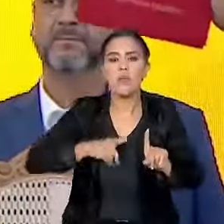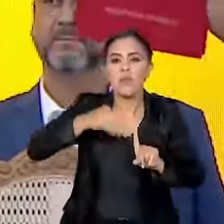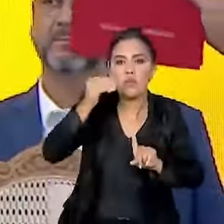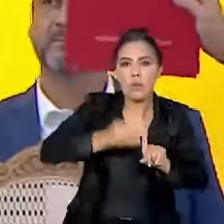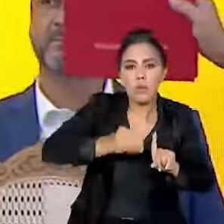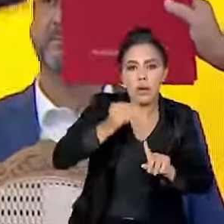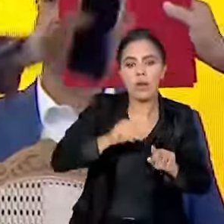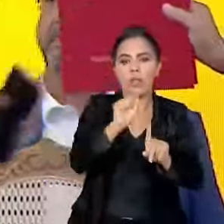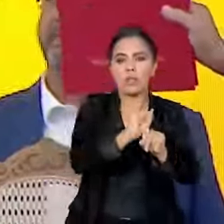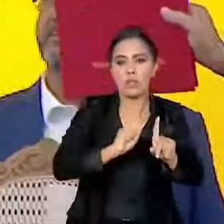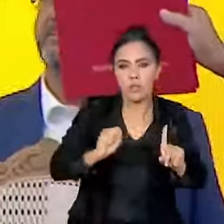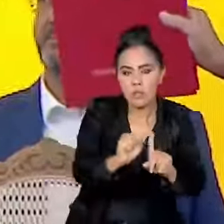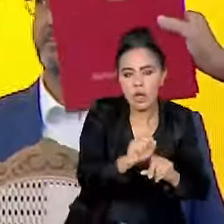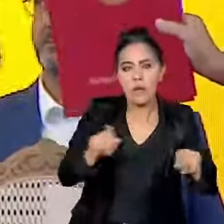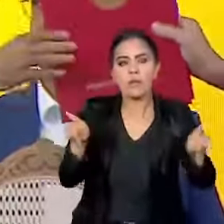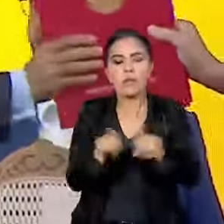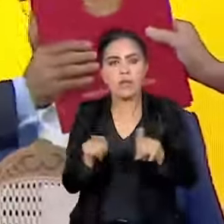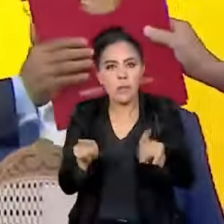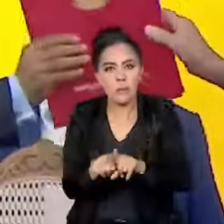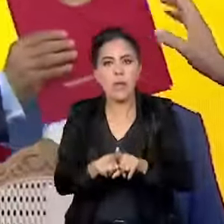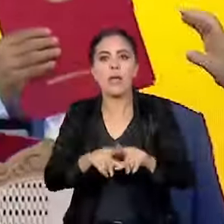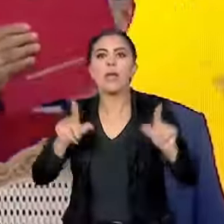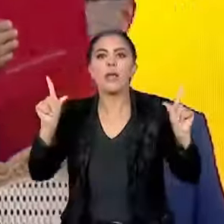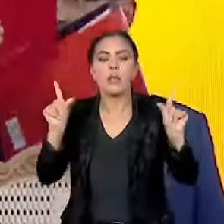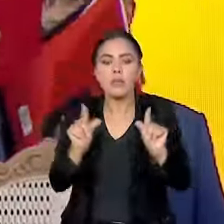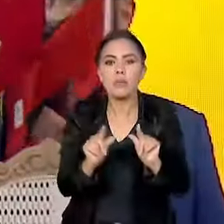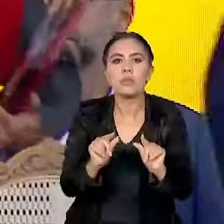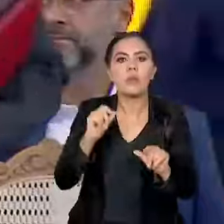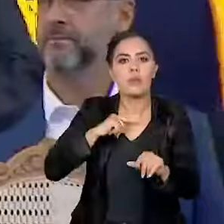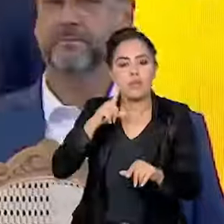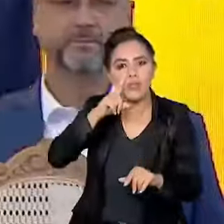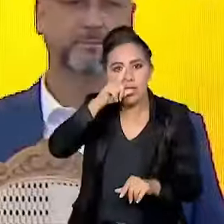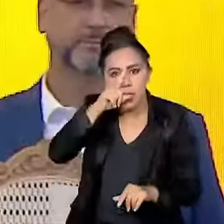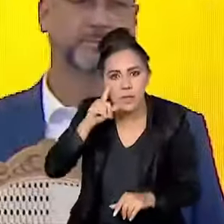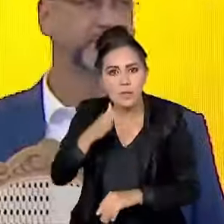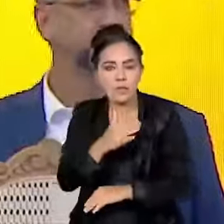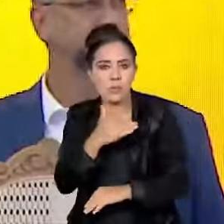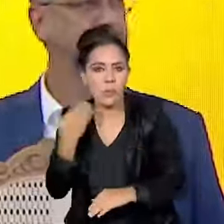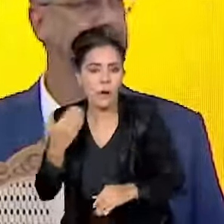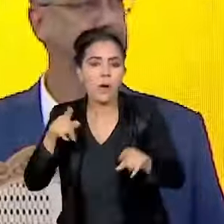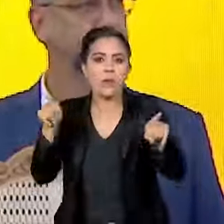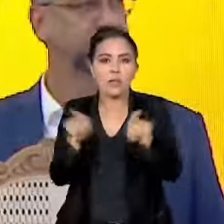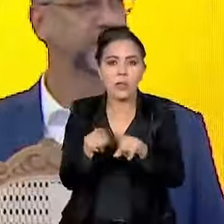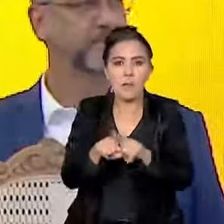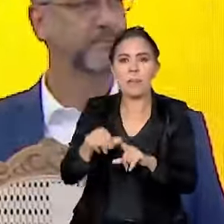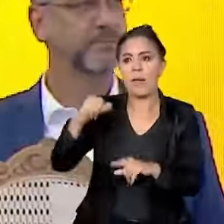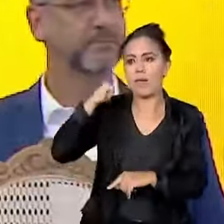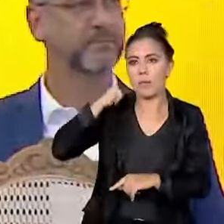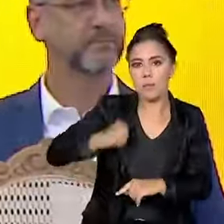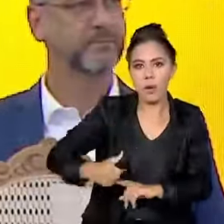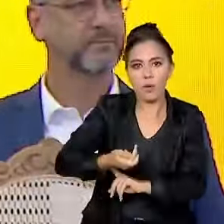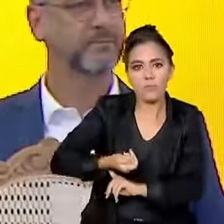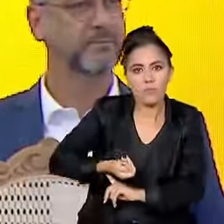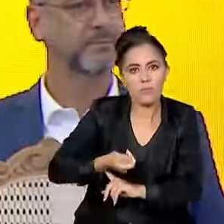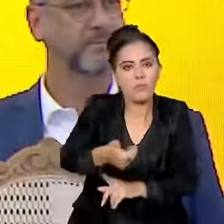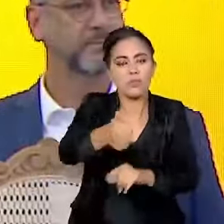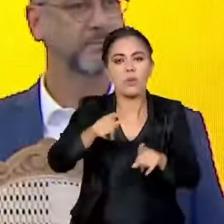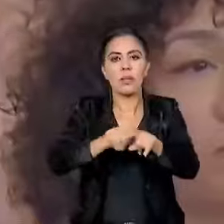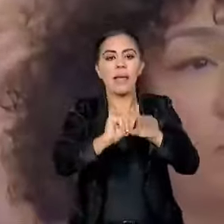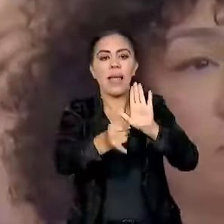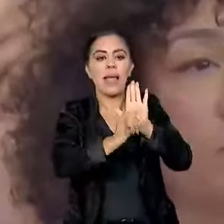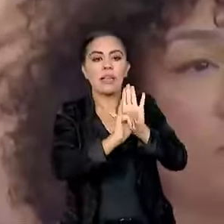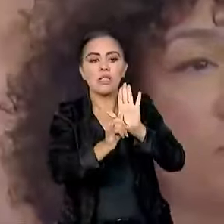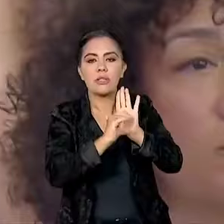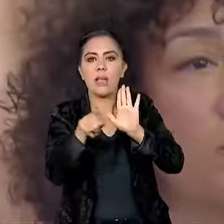a gente fala da redução da letalidade, a gente fala de bolsa de estudo com editais e intercâmbios. A gente traz para